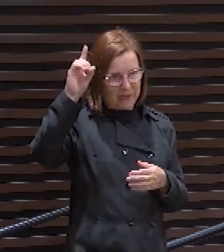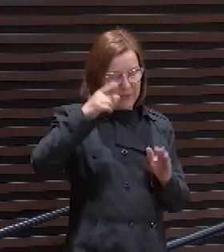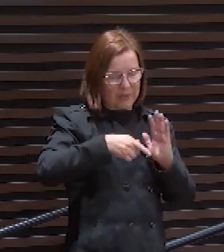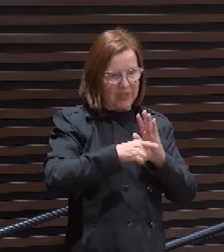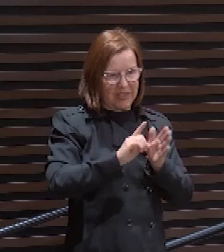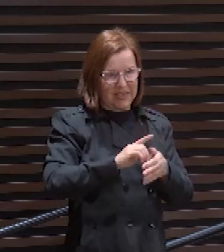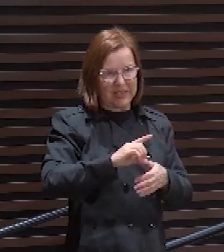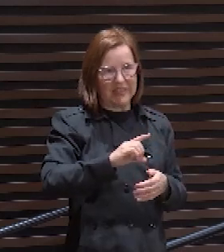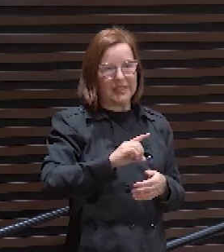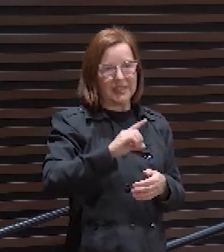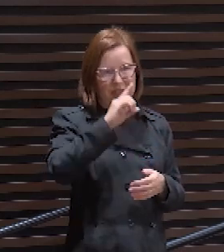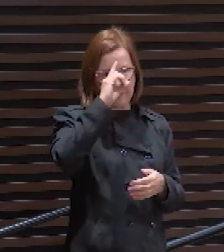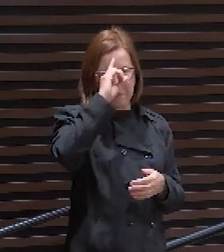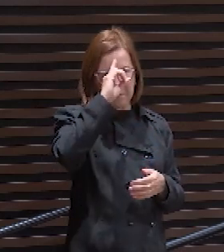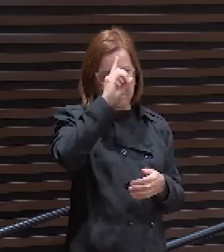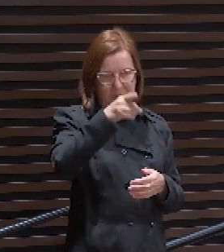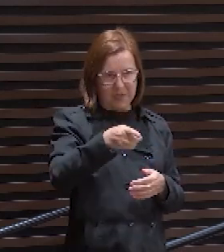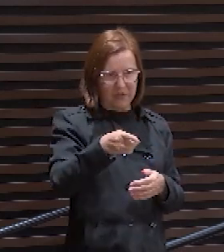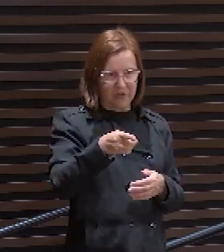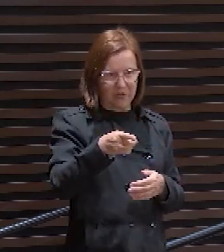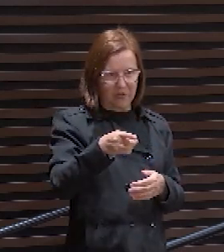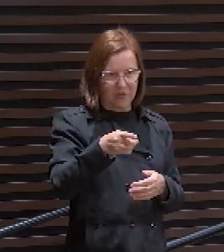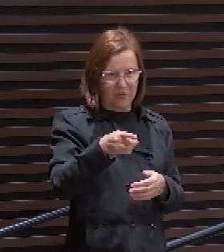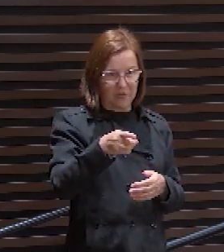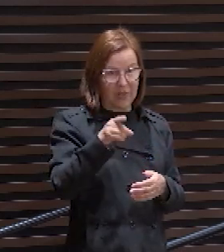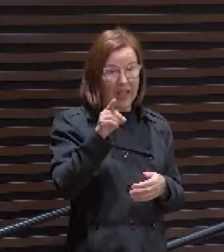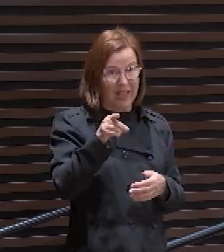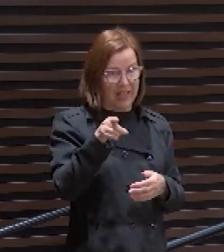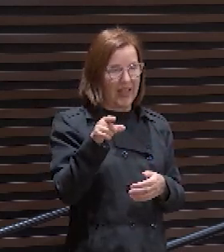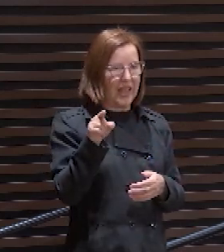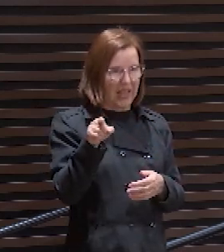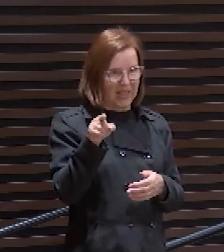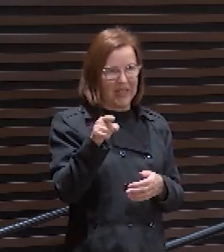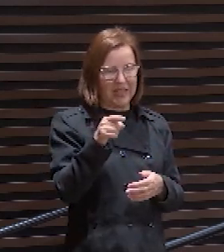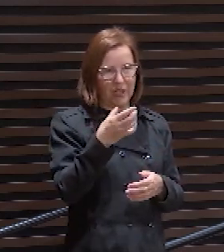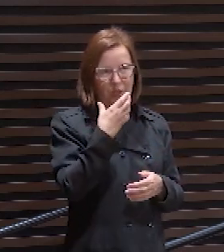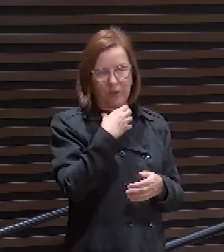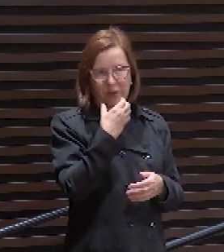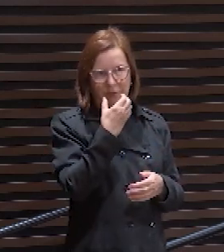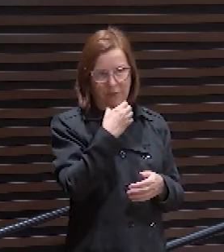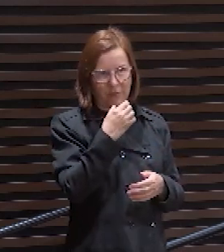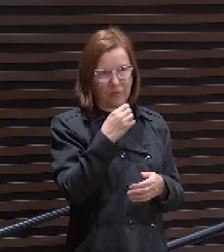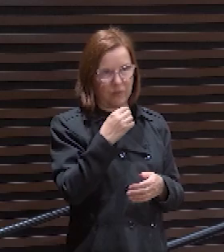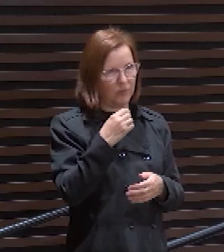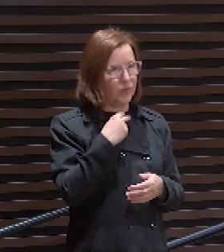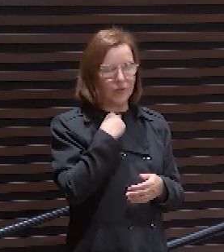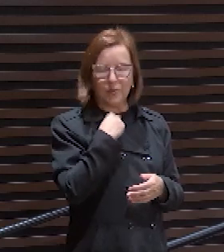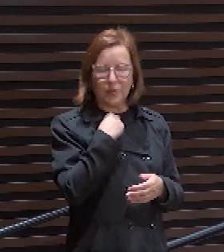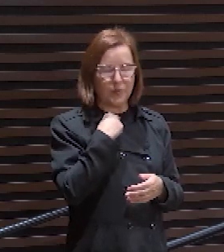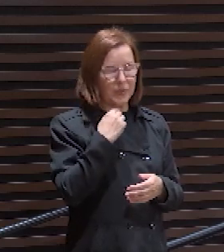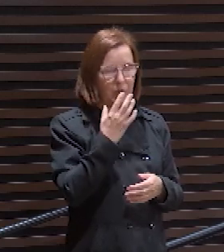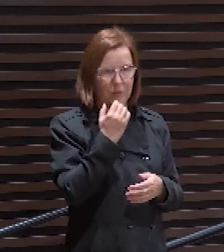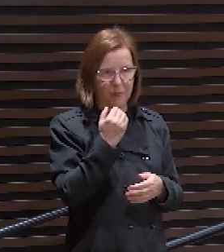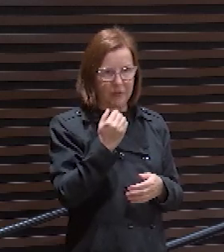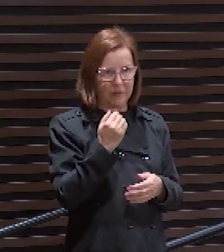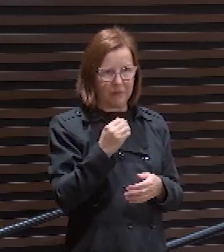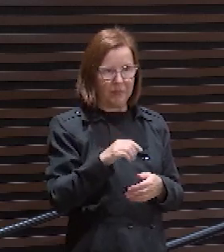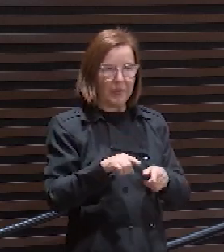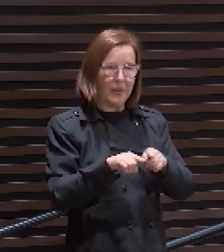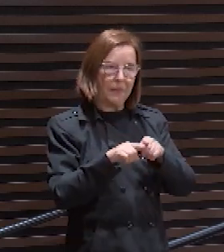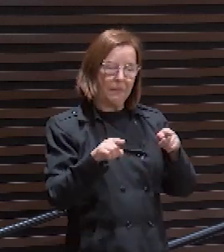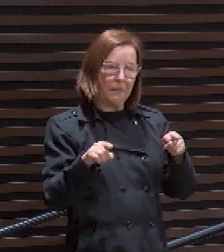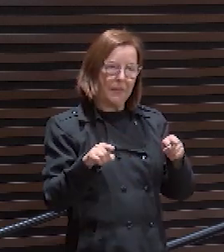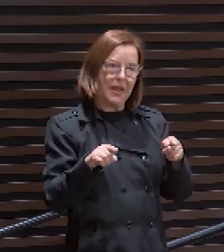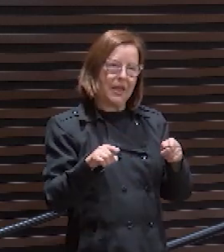criação, de que aquele fruto não deveria ser comido. Mas eles olharam para aquele fruto, e eles preferiram obedecer à própria lei do